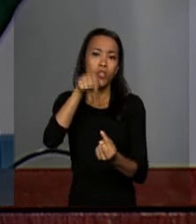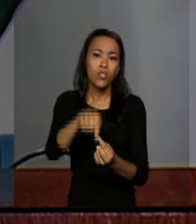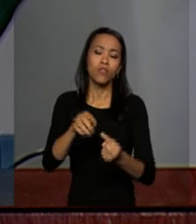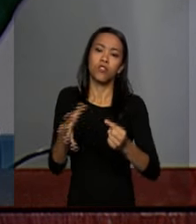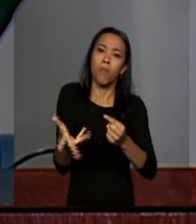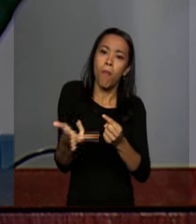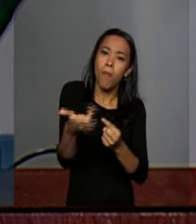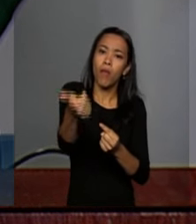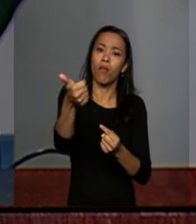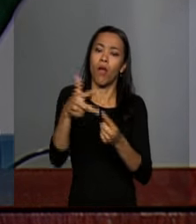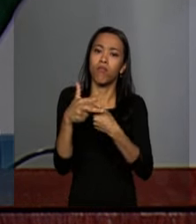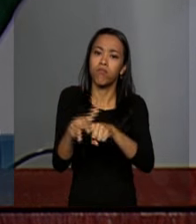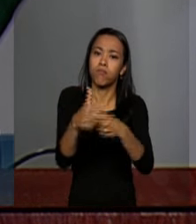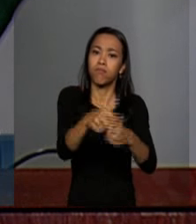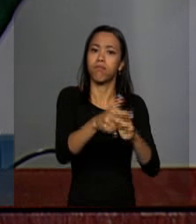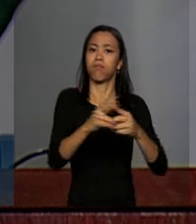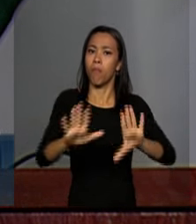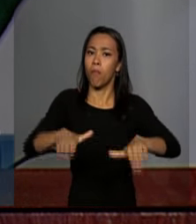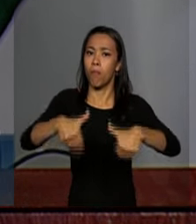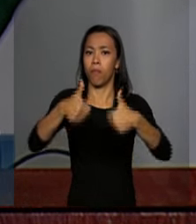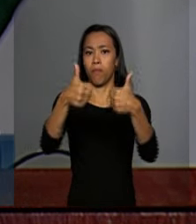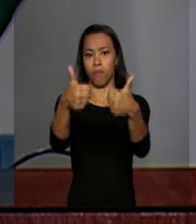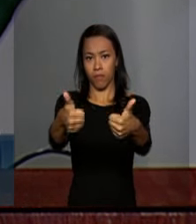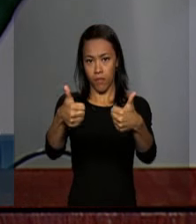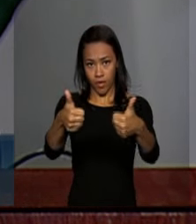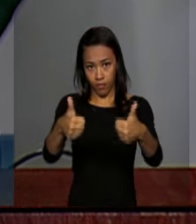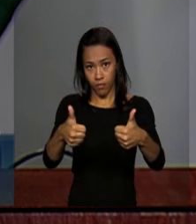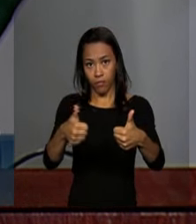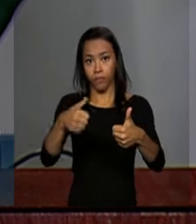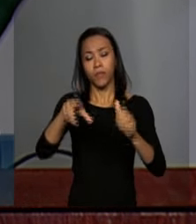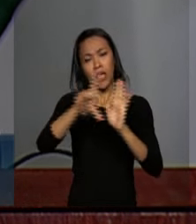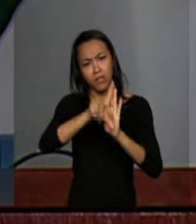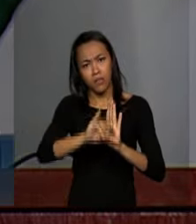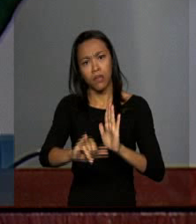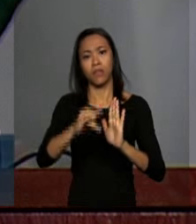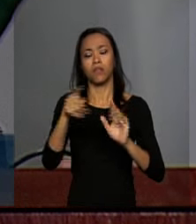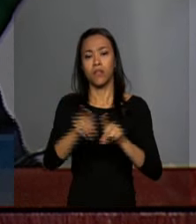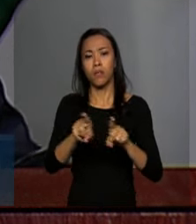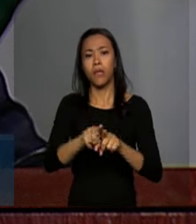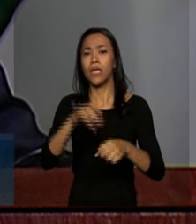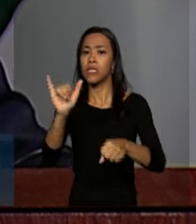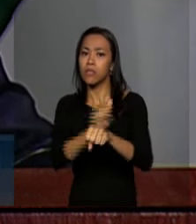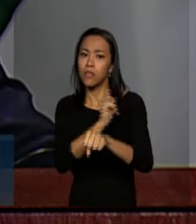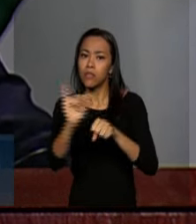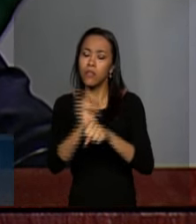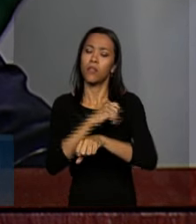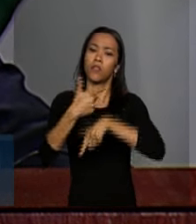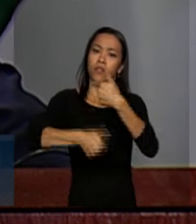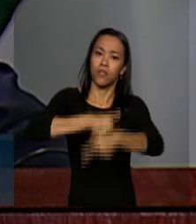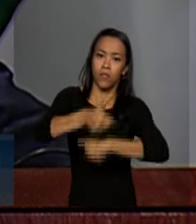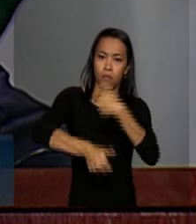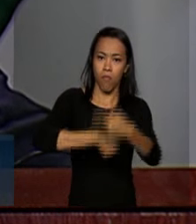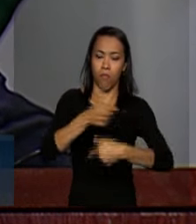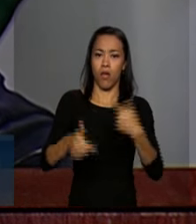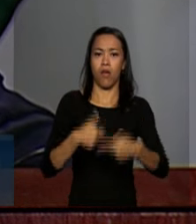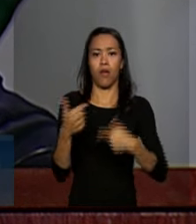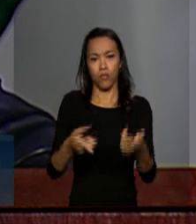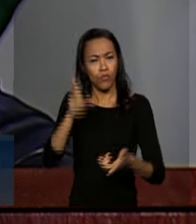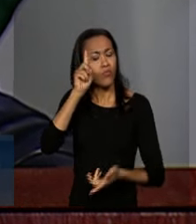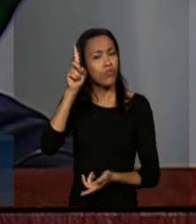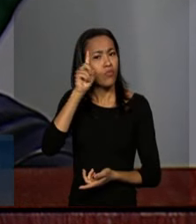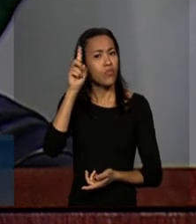for possível, o nosso marco normativo e legal, os nossos métodos de trabalho e as nossas práticas e